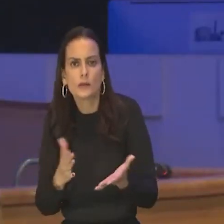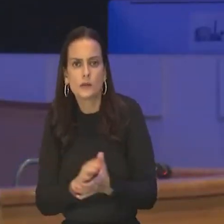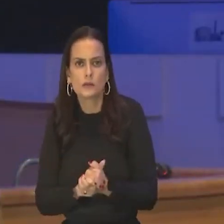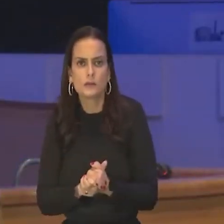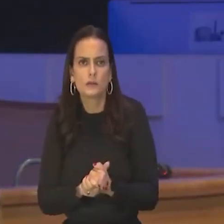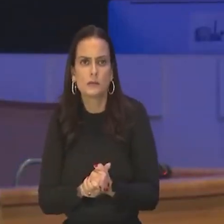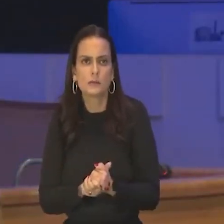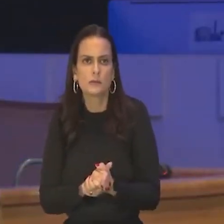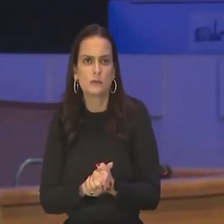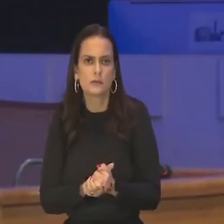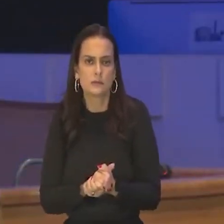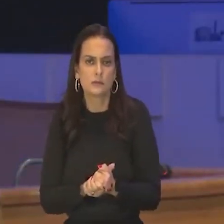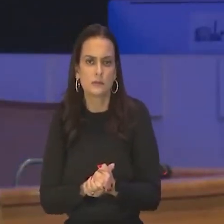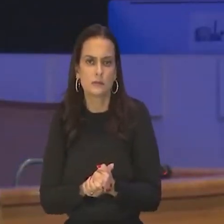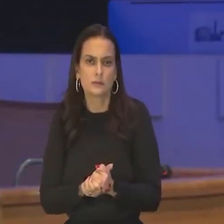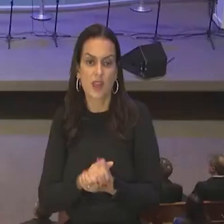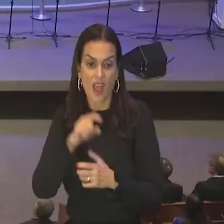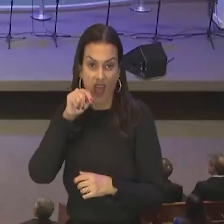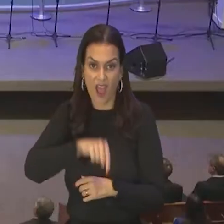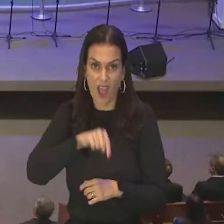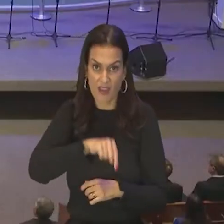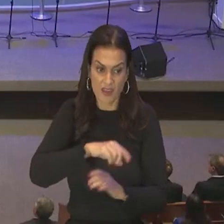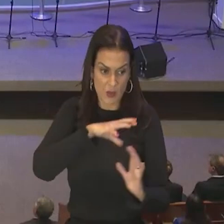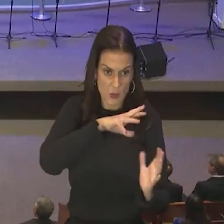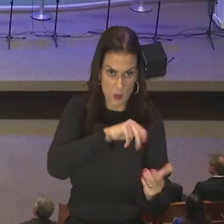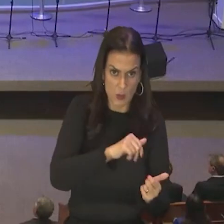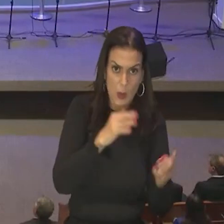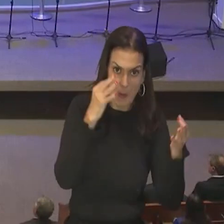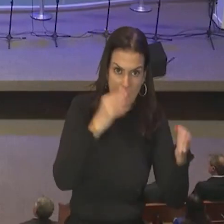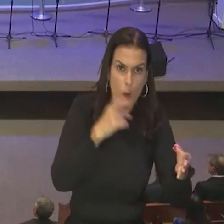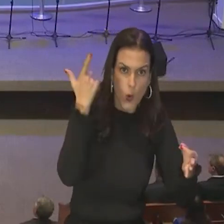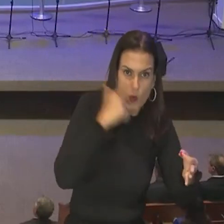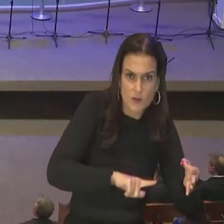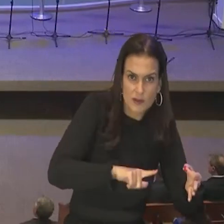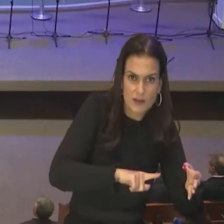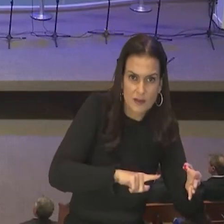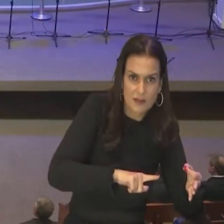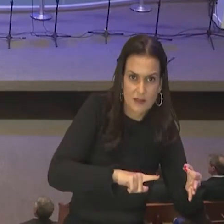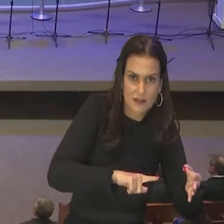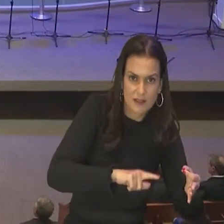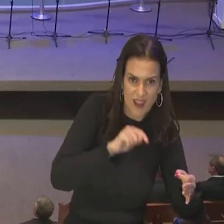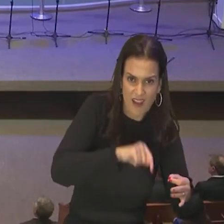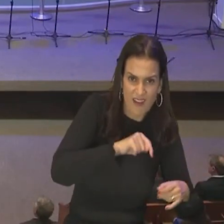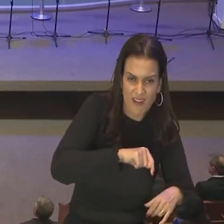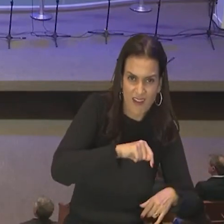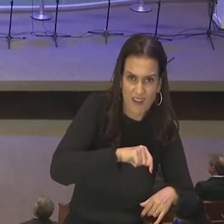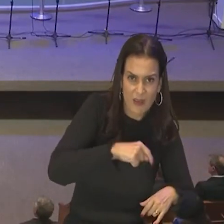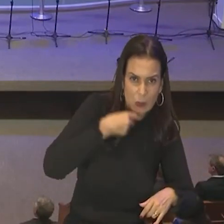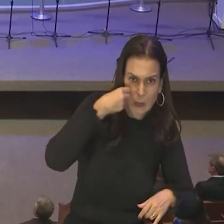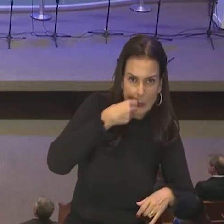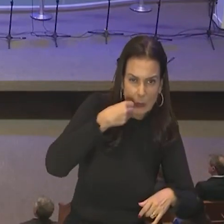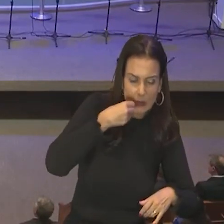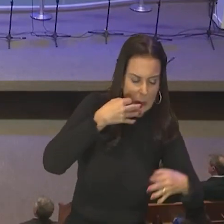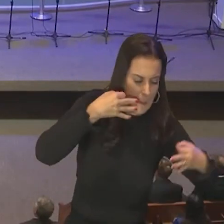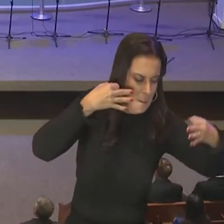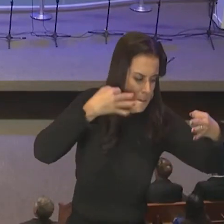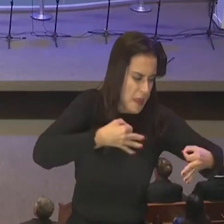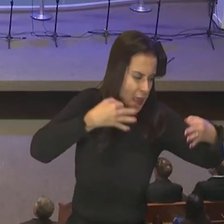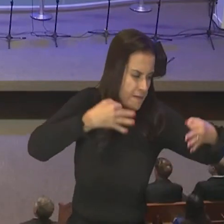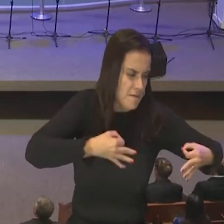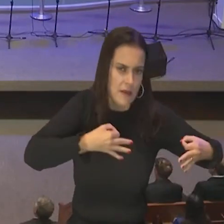Quando? Aqui na terra alguém será perfeito? Alguém aqui na terra chegará ao ponto de